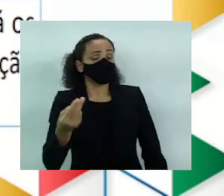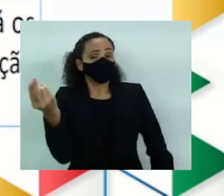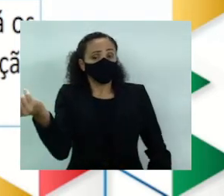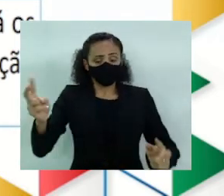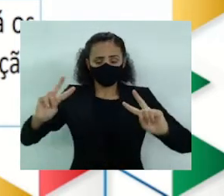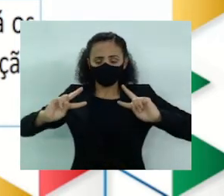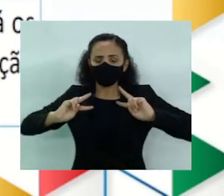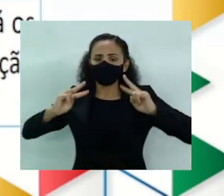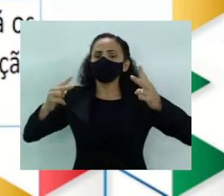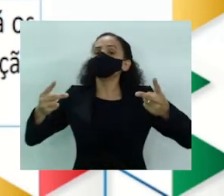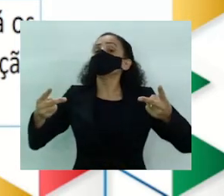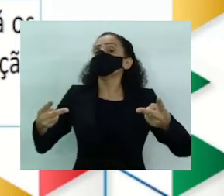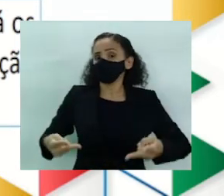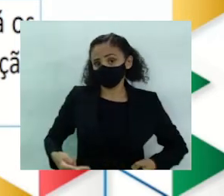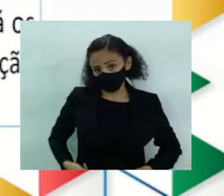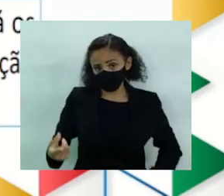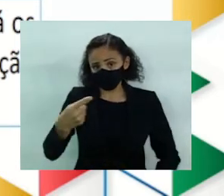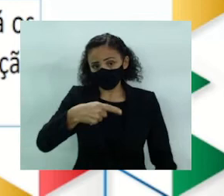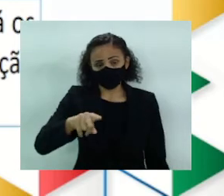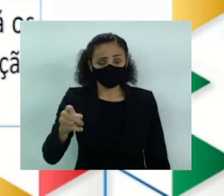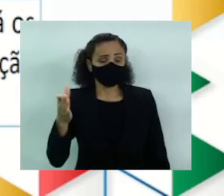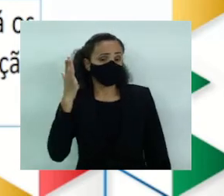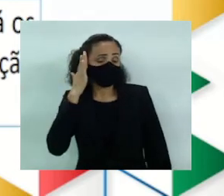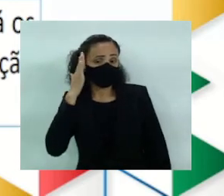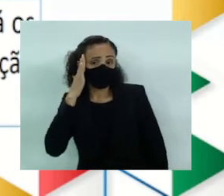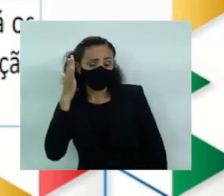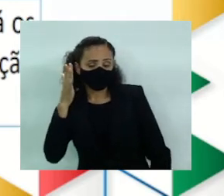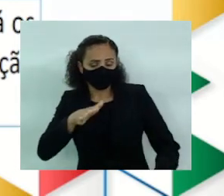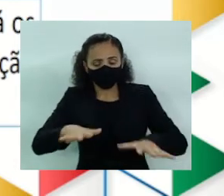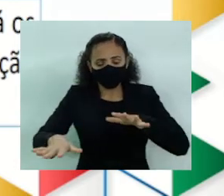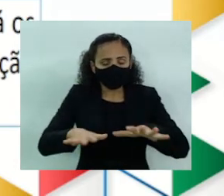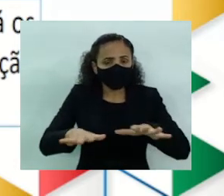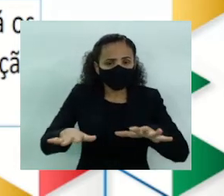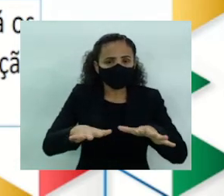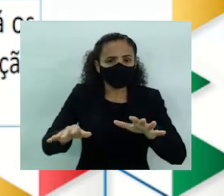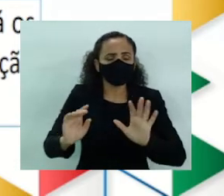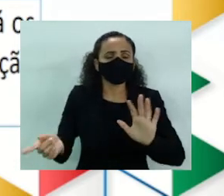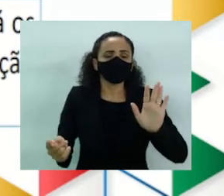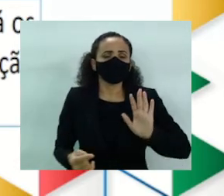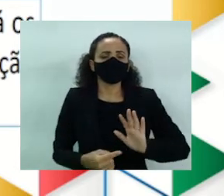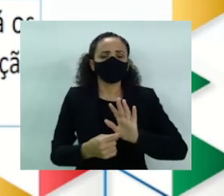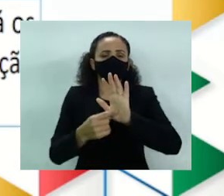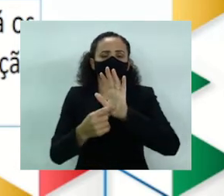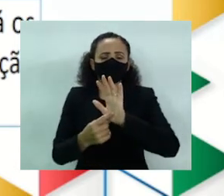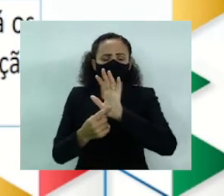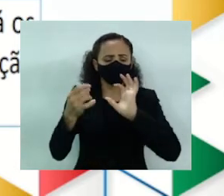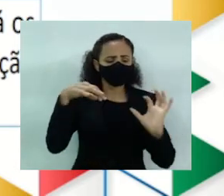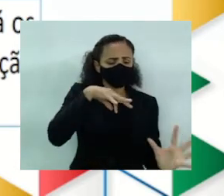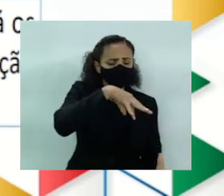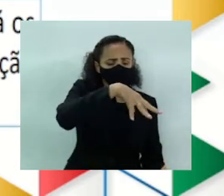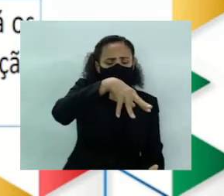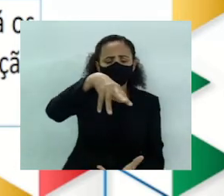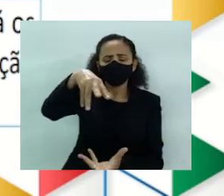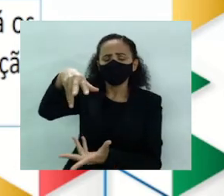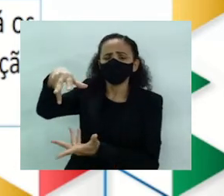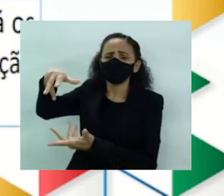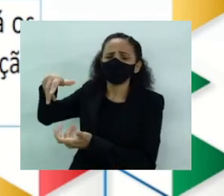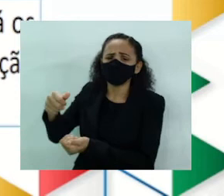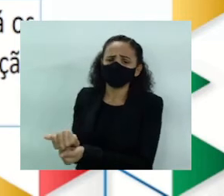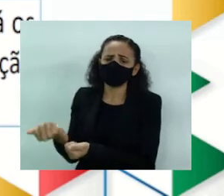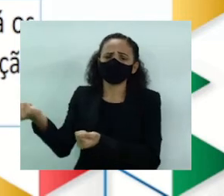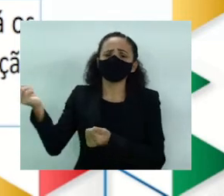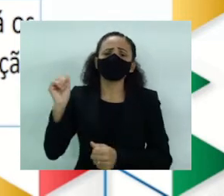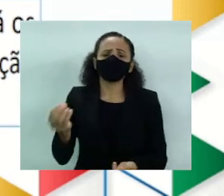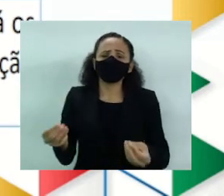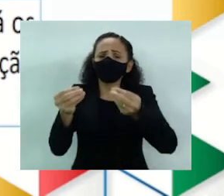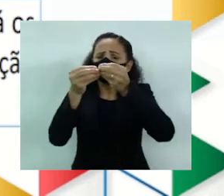fenômenos da natureza, tá certo? Os impactos ambientais afetam o planeta de várias formas e podem fazer